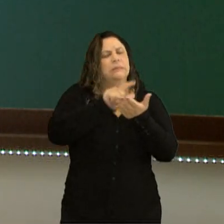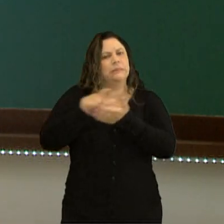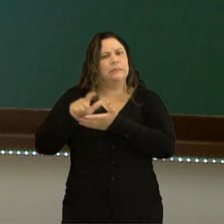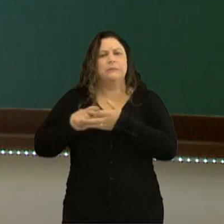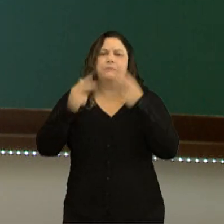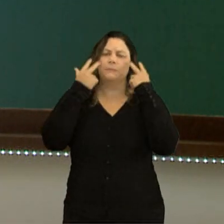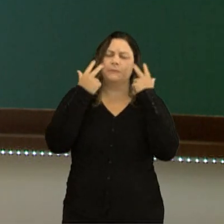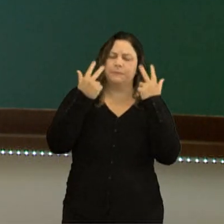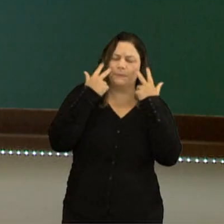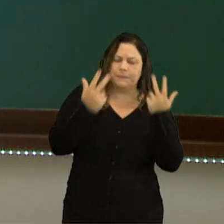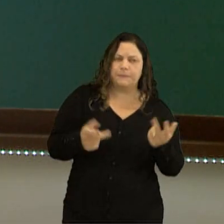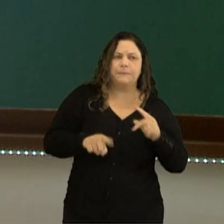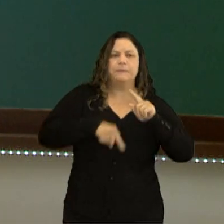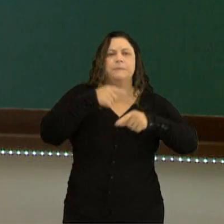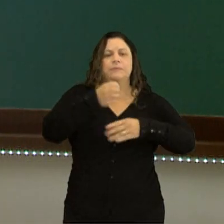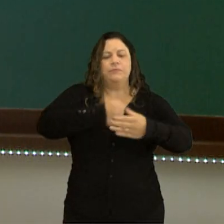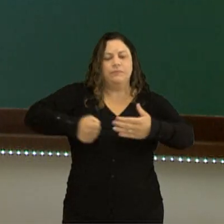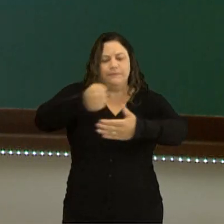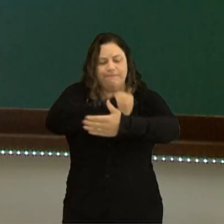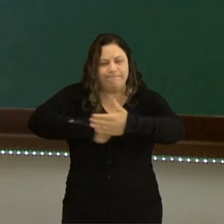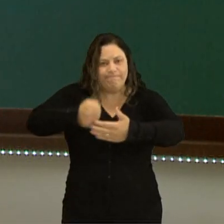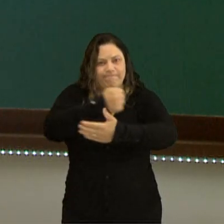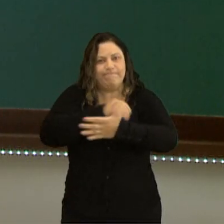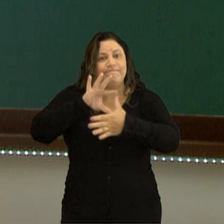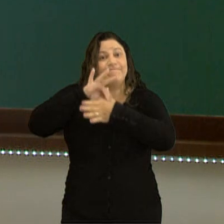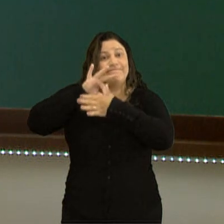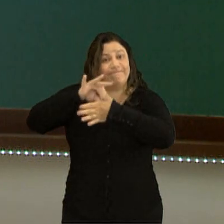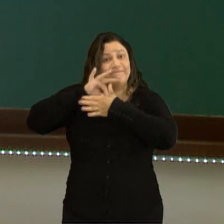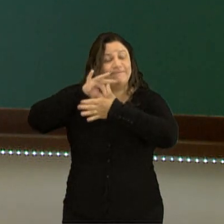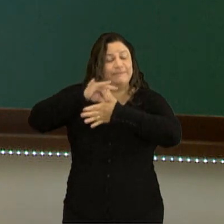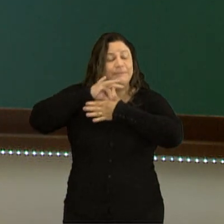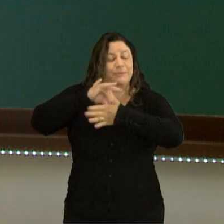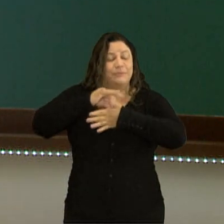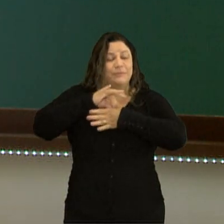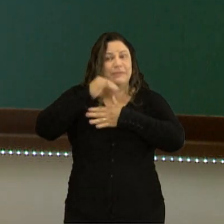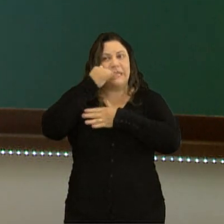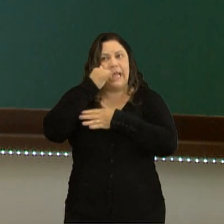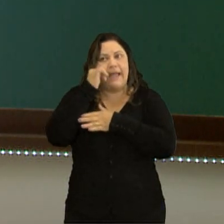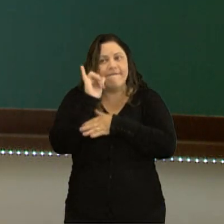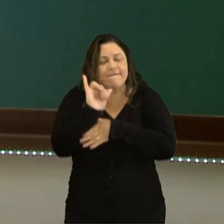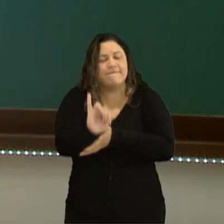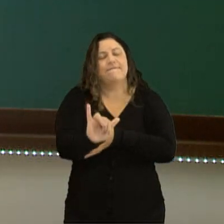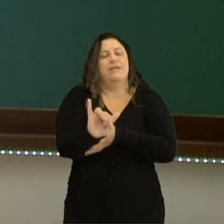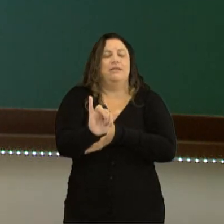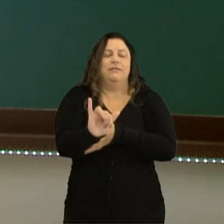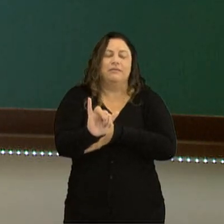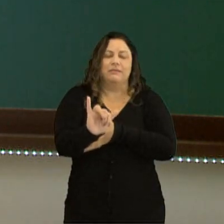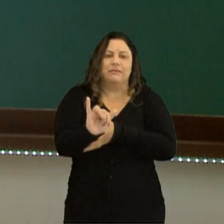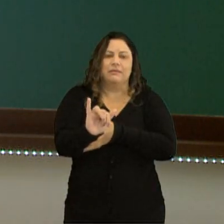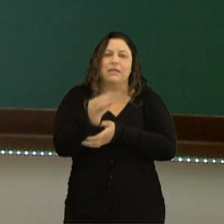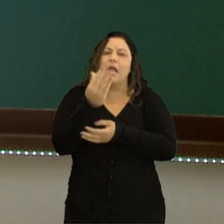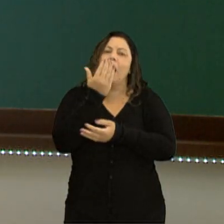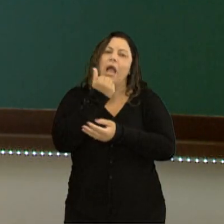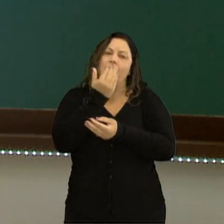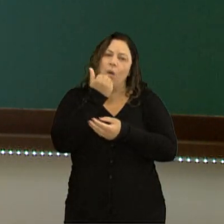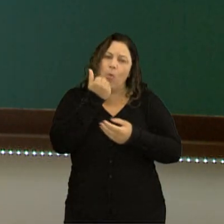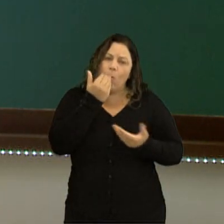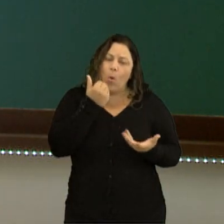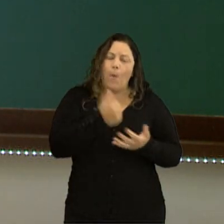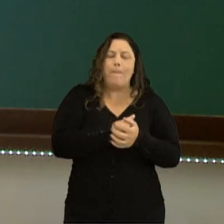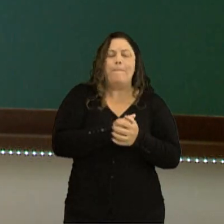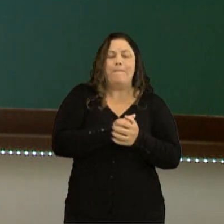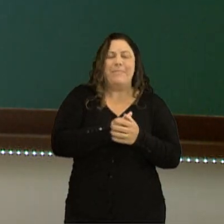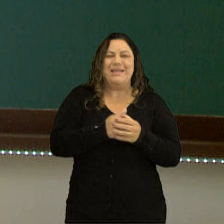mineral, Cozinhar bem a carne e evitar o consumo de carne mal passada em restaurante. Gente,